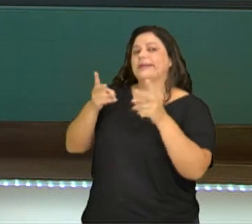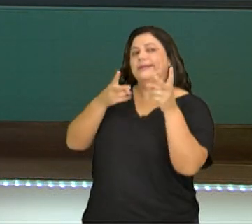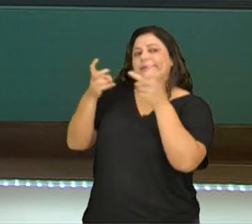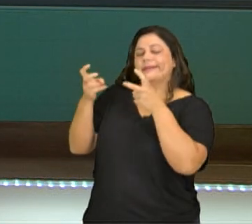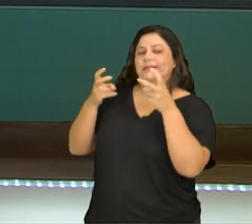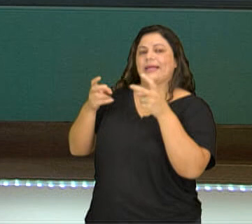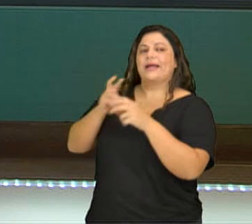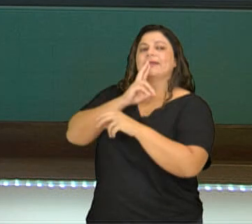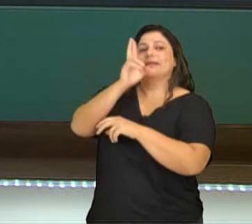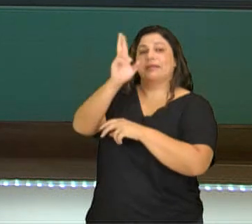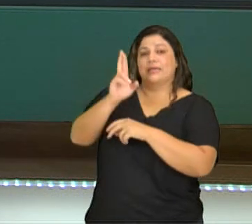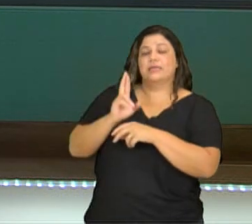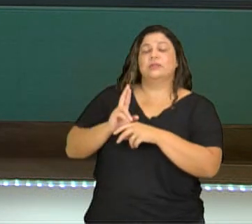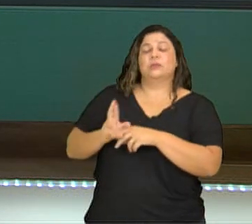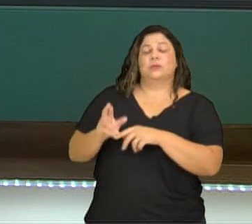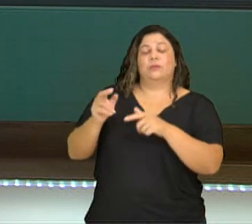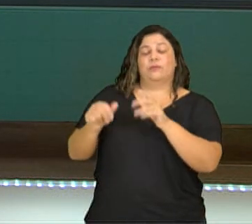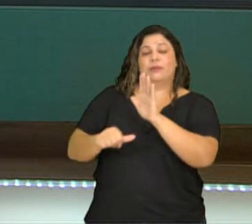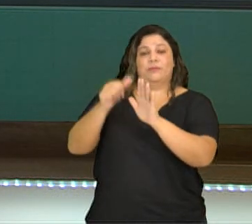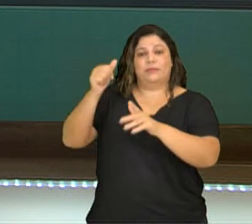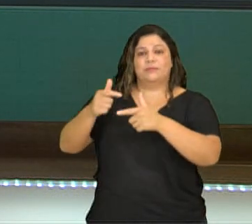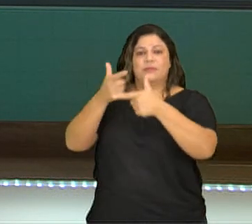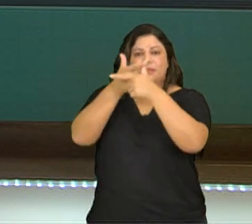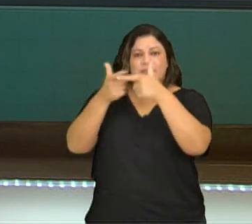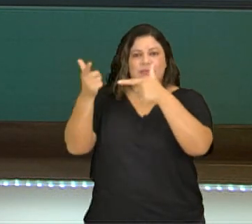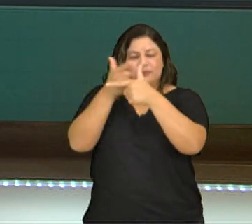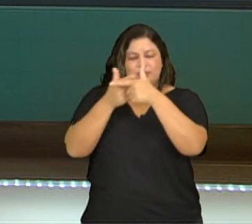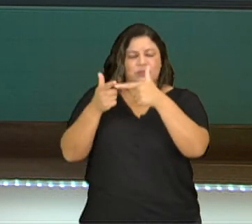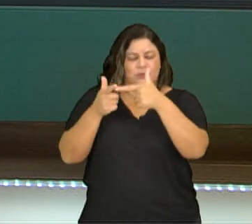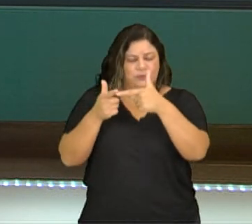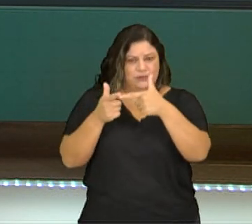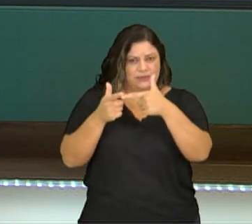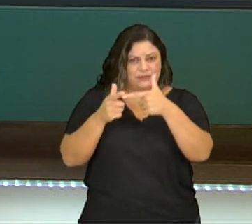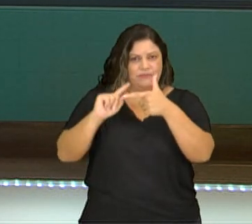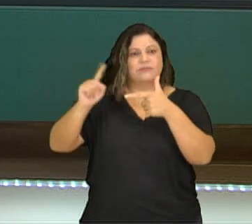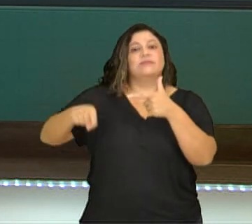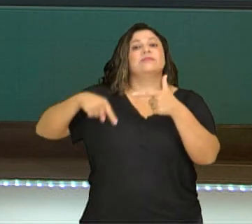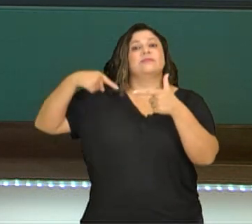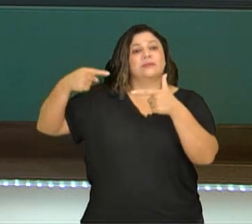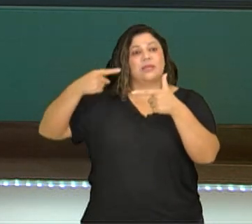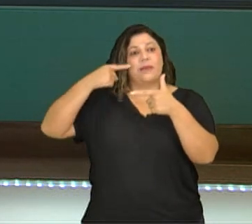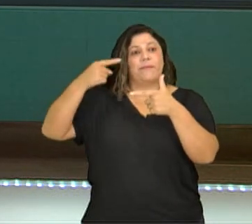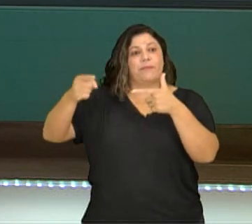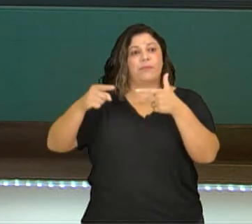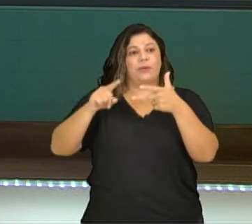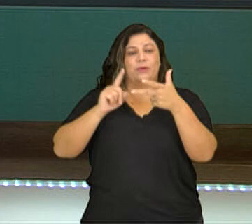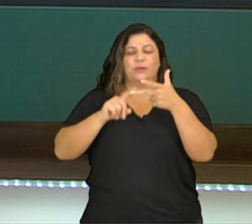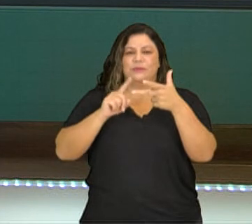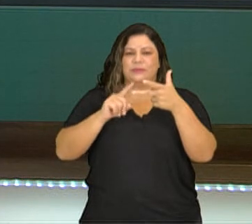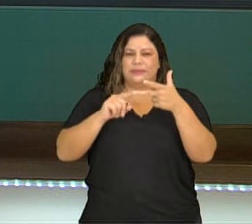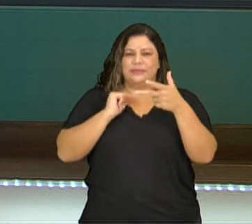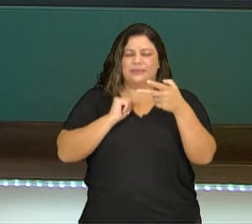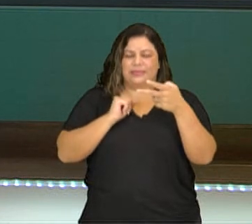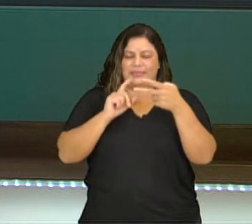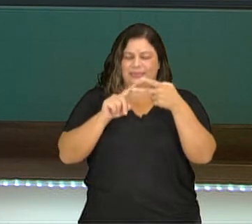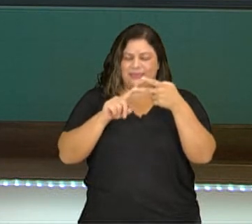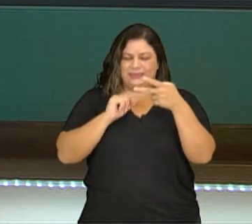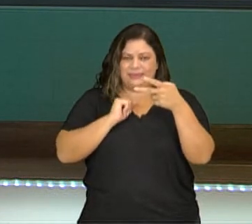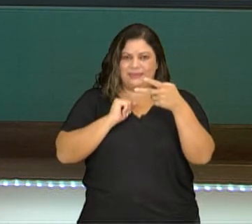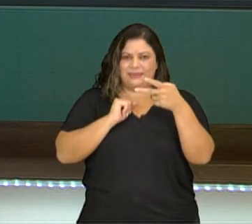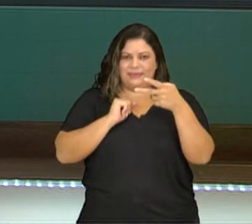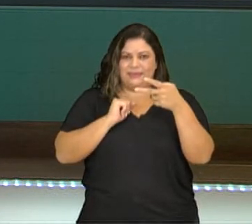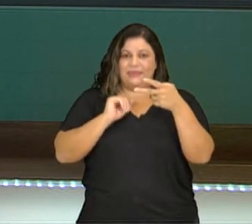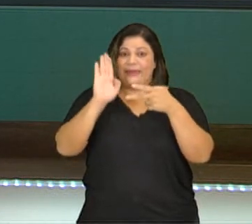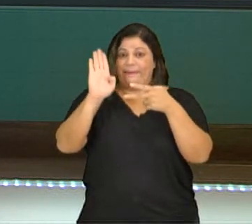Vocês têm que resolver primeiro a divisão nessa primeira expressão. E aqui na segunda expressão, na expressão da dupla